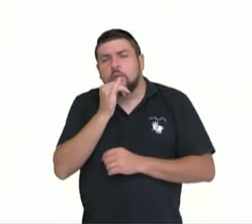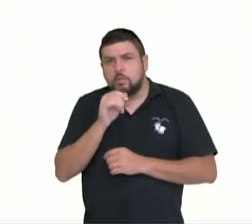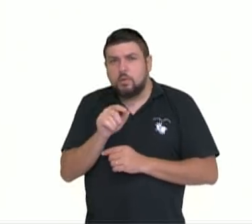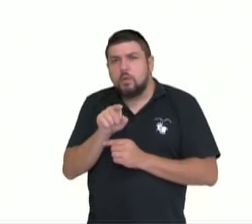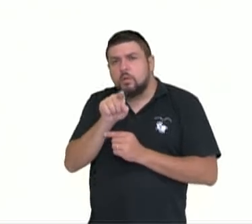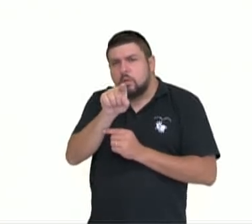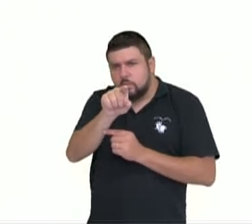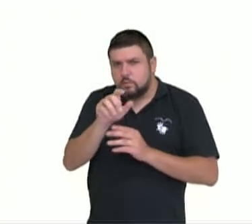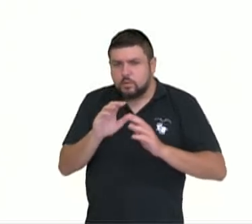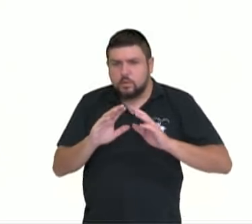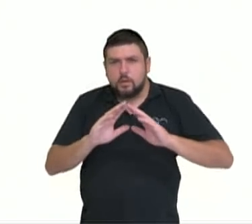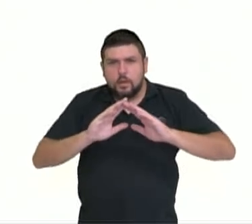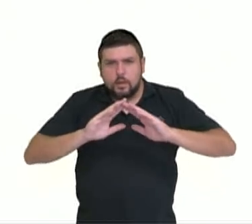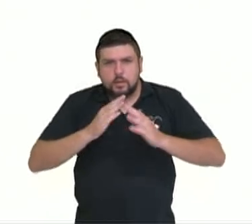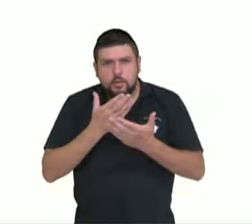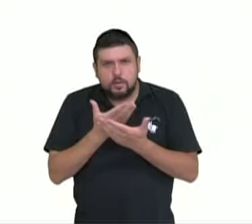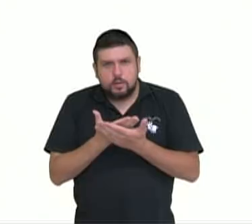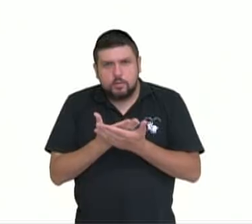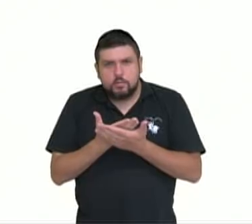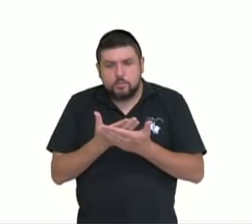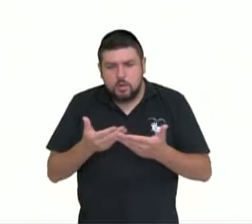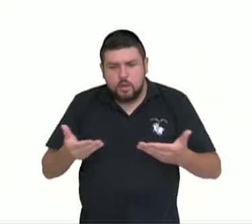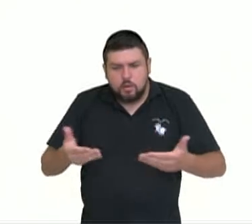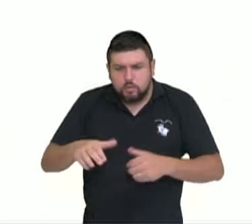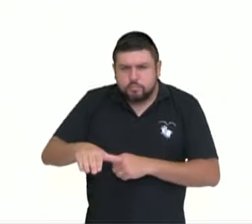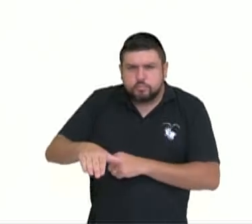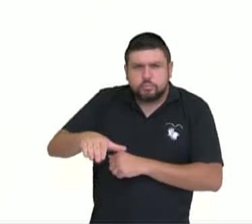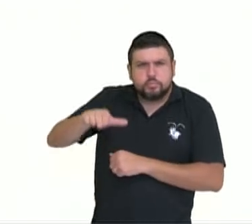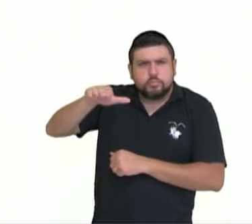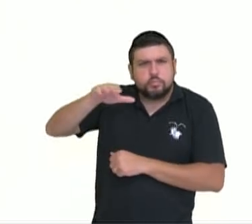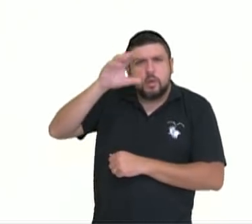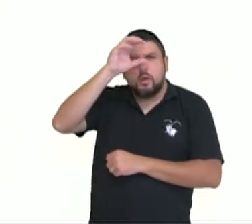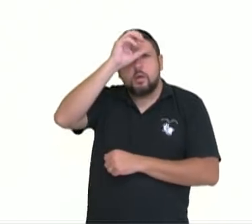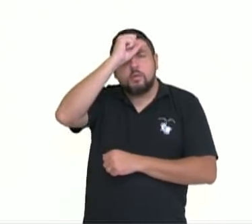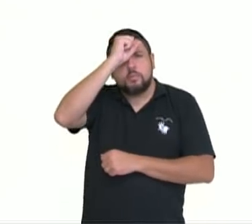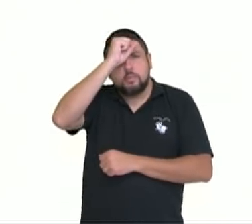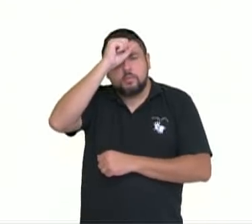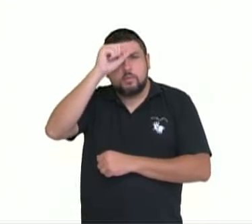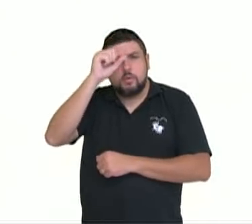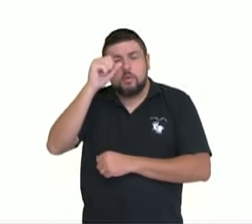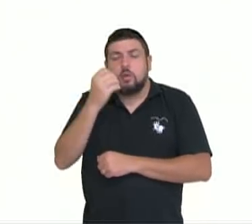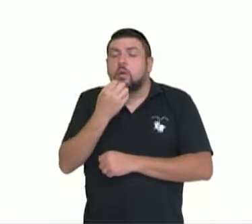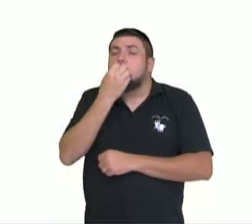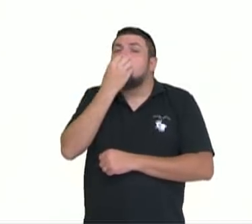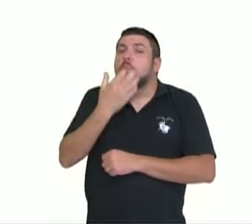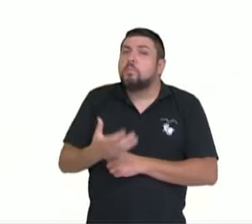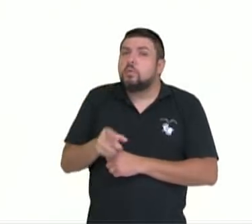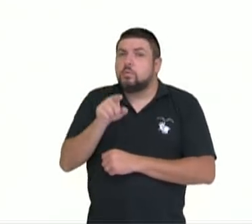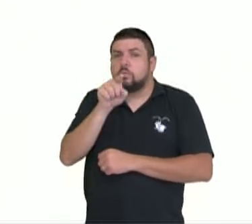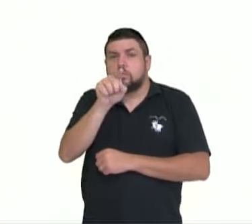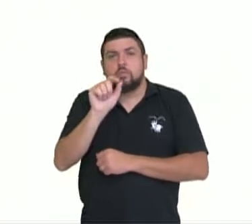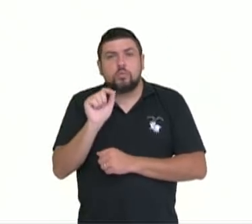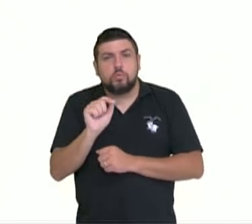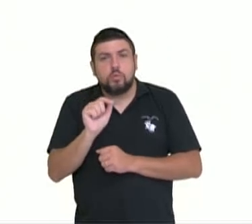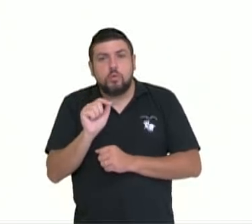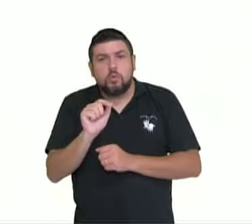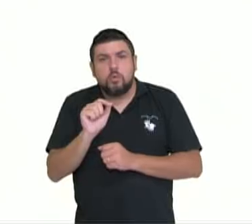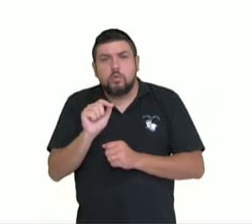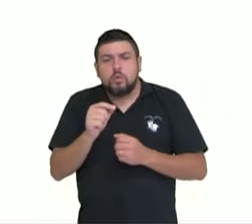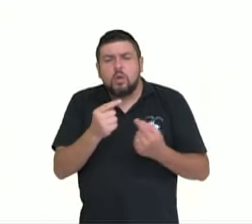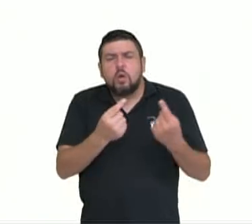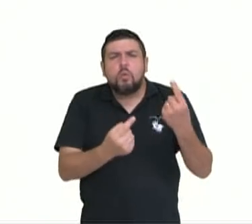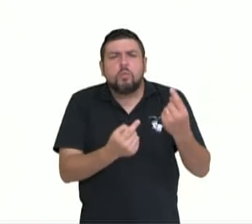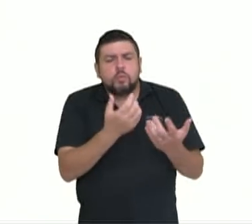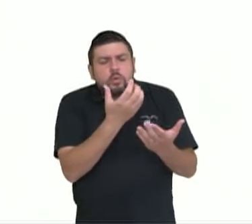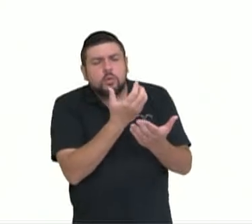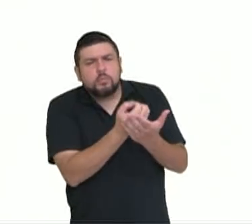de desenvolvimento, de aprendizagem, de ensino. Então, o ideal é que você busque aplicativos que te